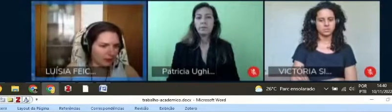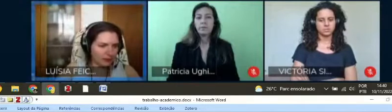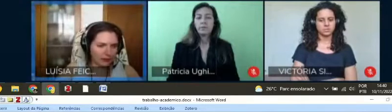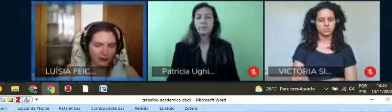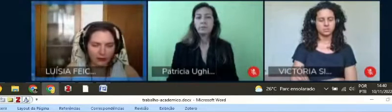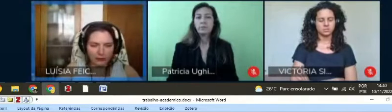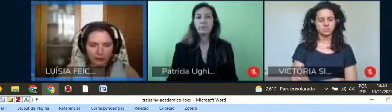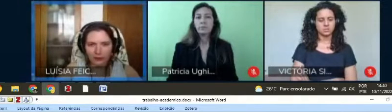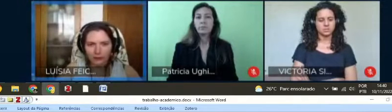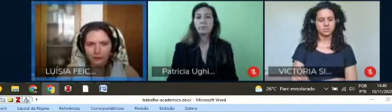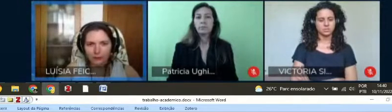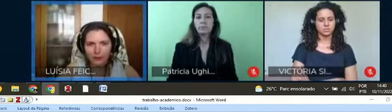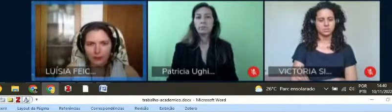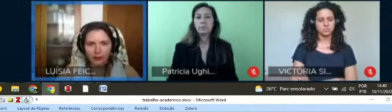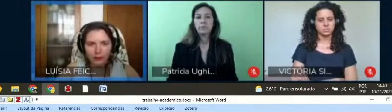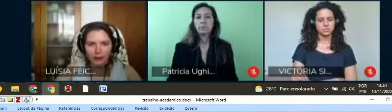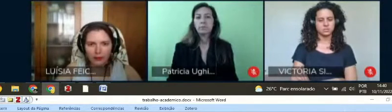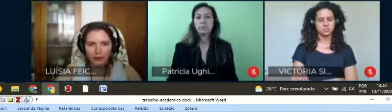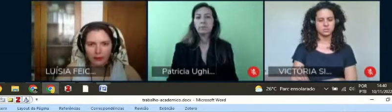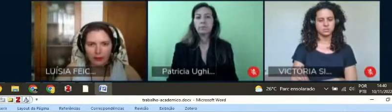que é uma sigla